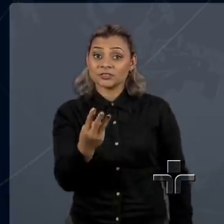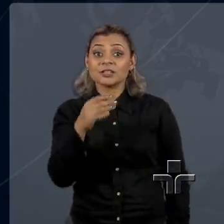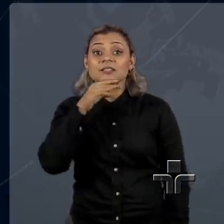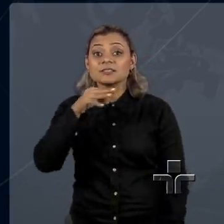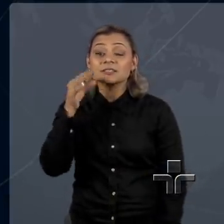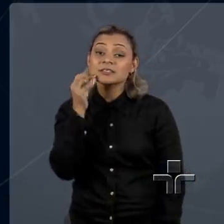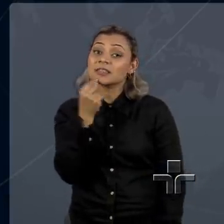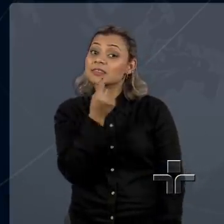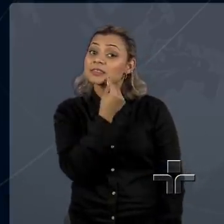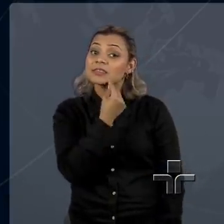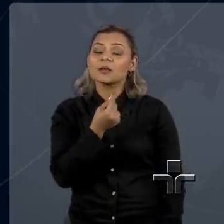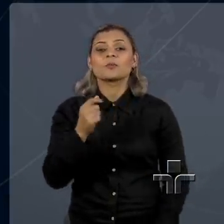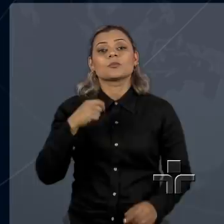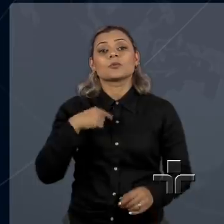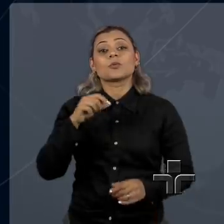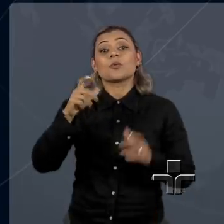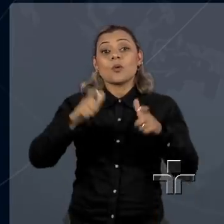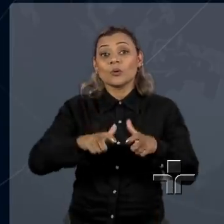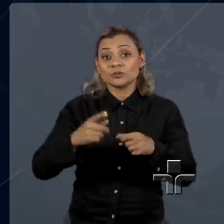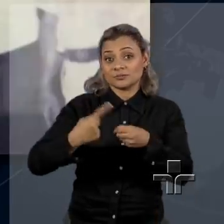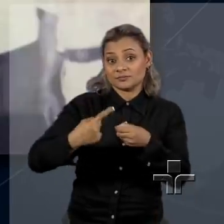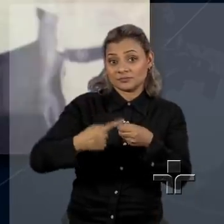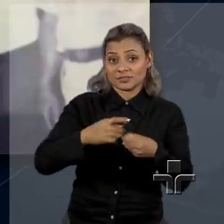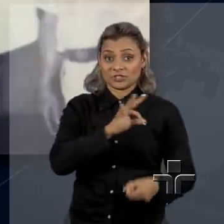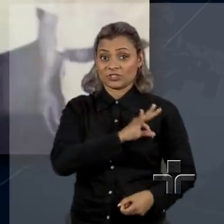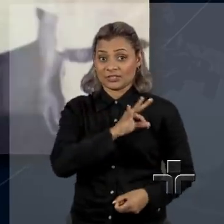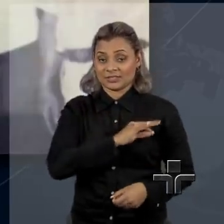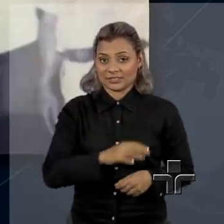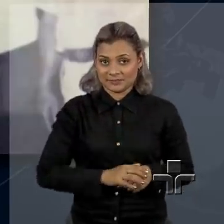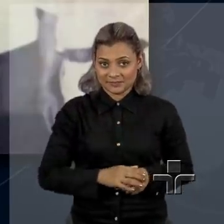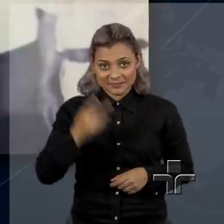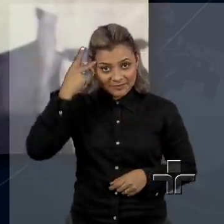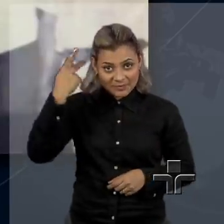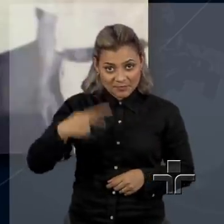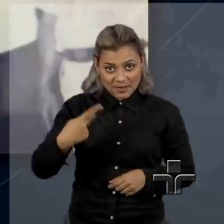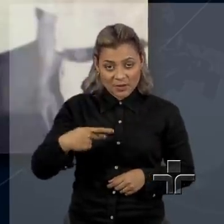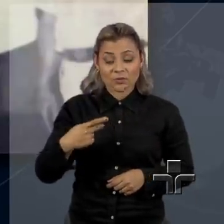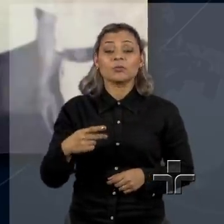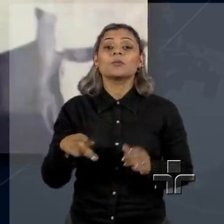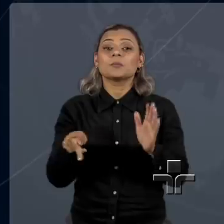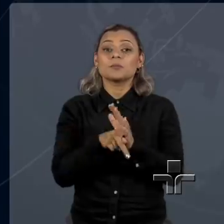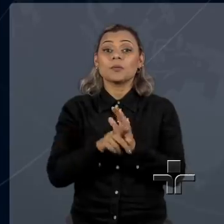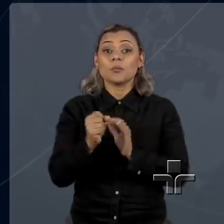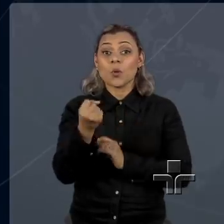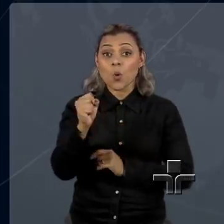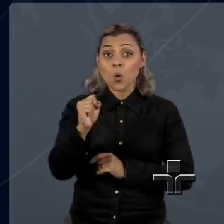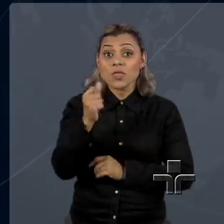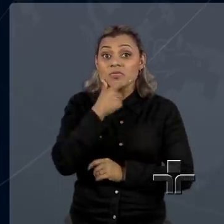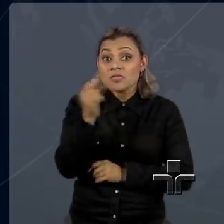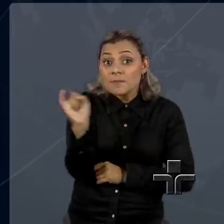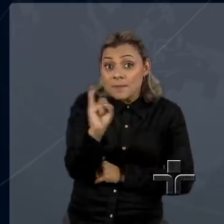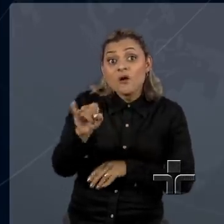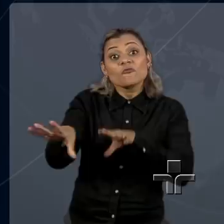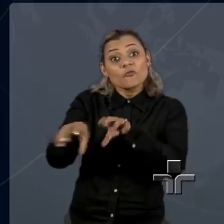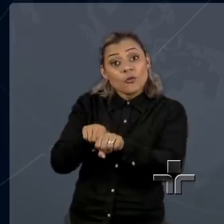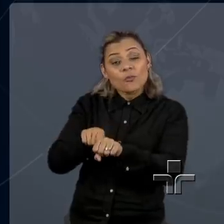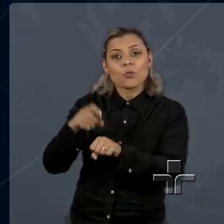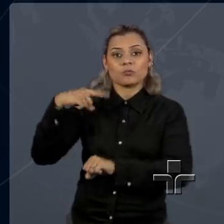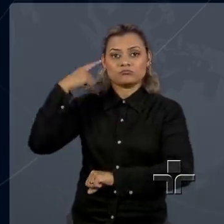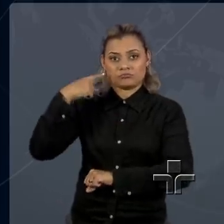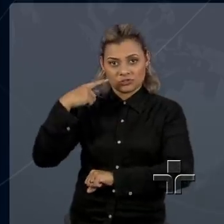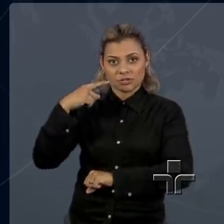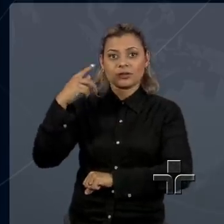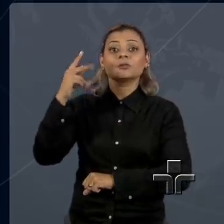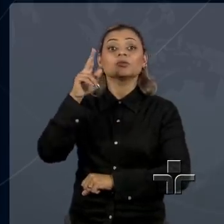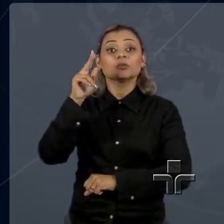de 1940, em Tietê, interior de São Paulo. Descendente de libaneses, o caçula de 8 irmãos se formou em Direito na Universidade de São